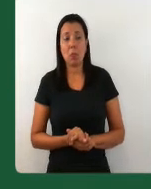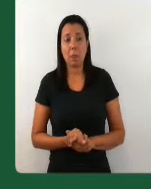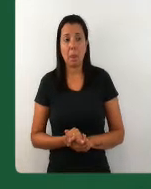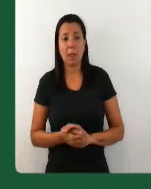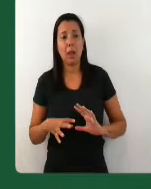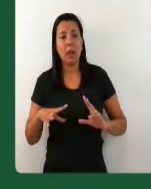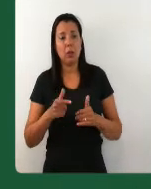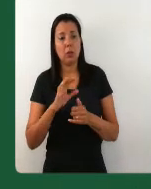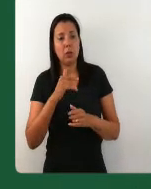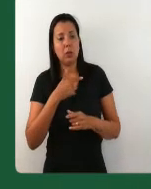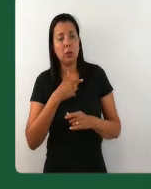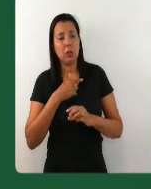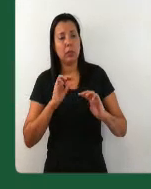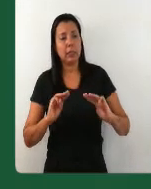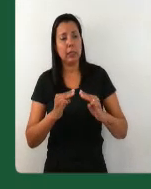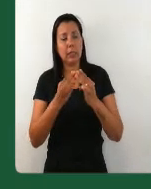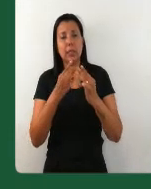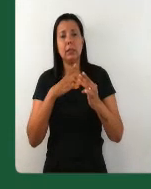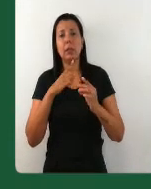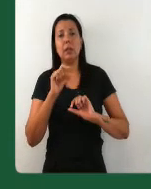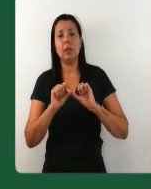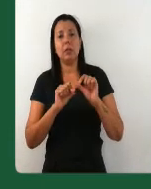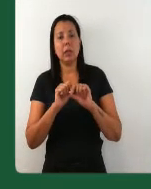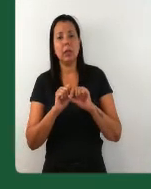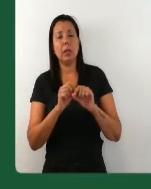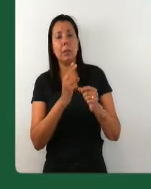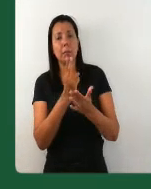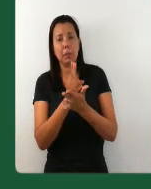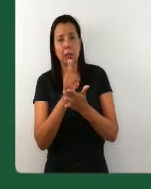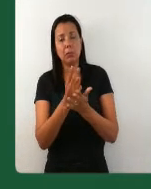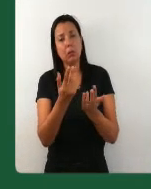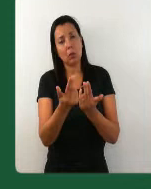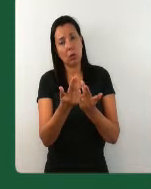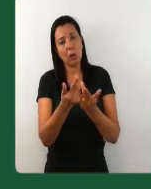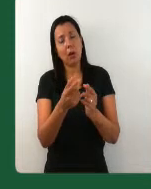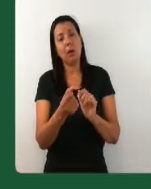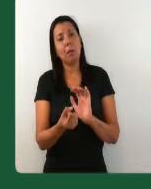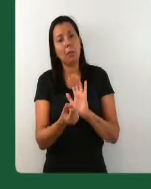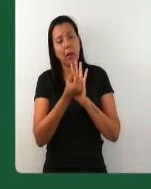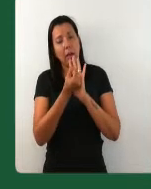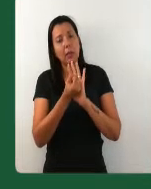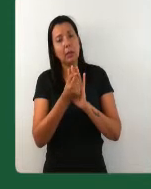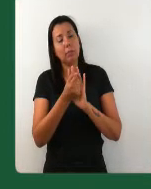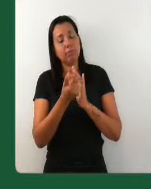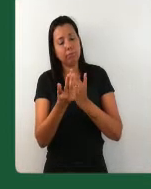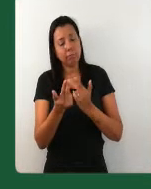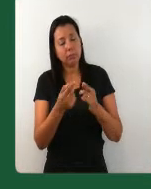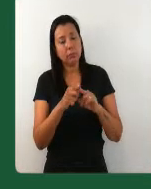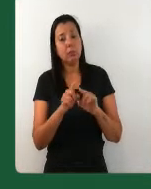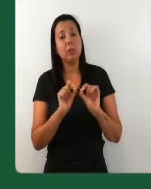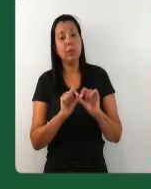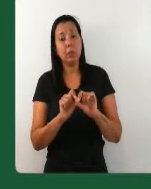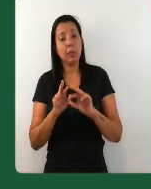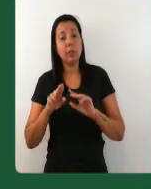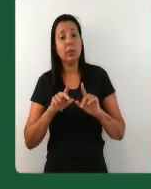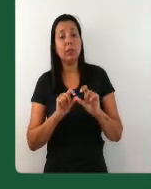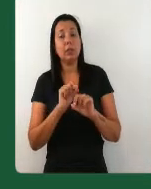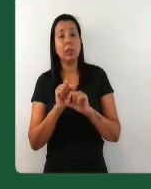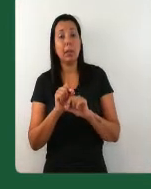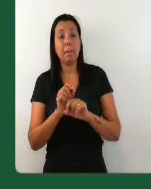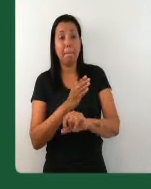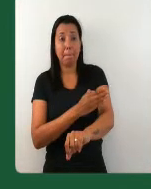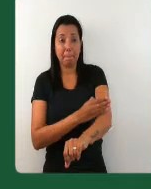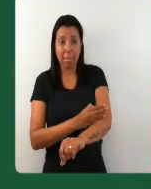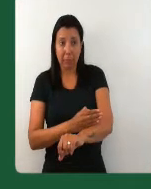Todos os nossos slides, eles vão seguir da mesma maneira, o mesmo layout, o mesmo padrão. Eles serão